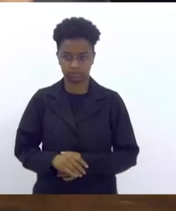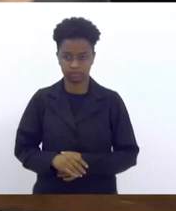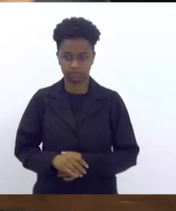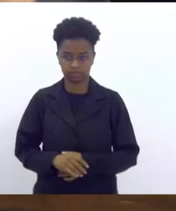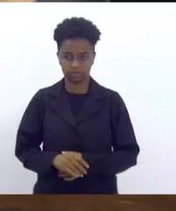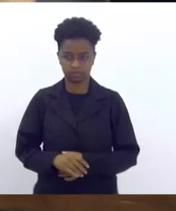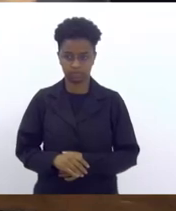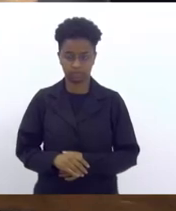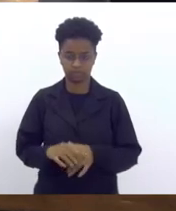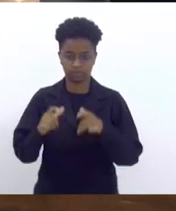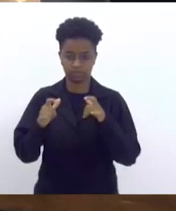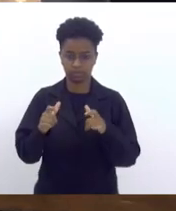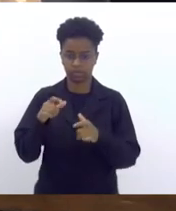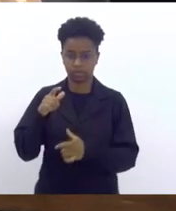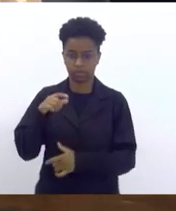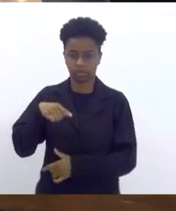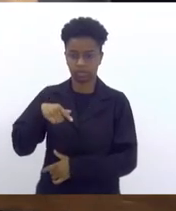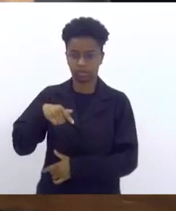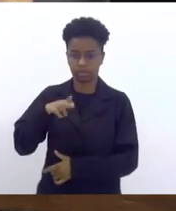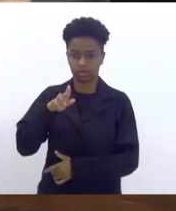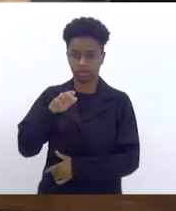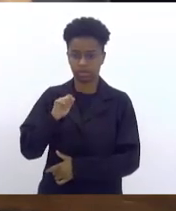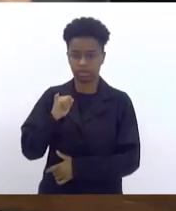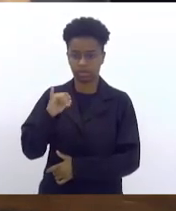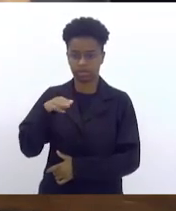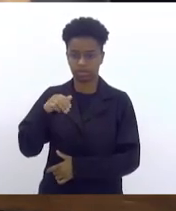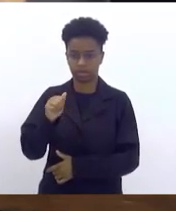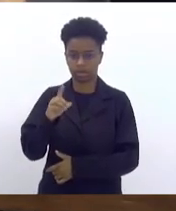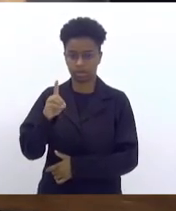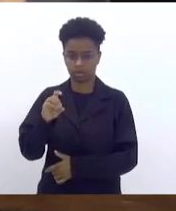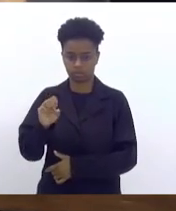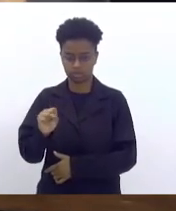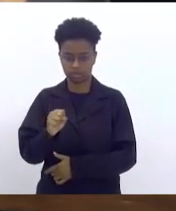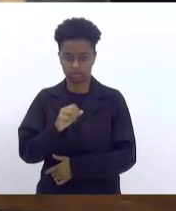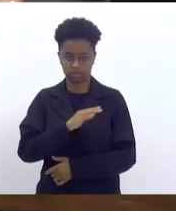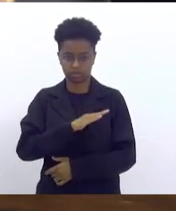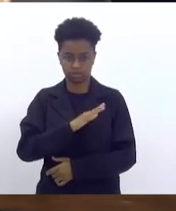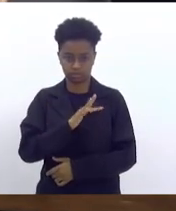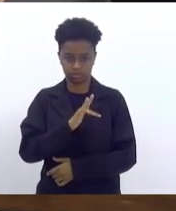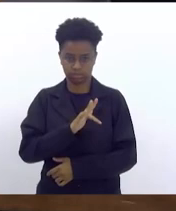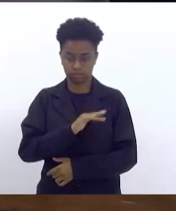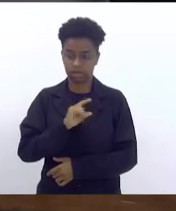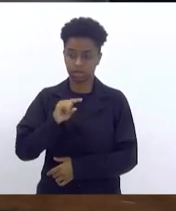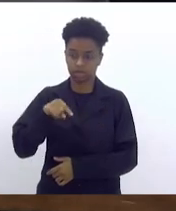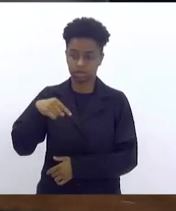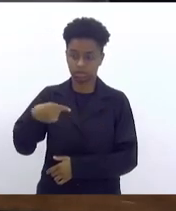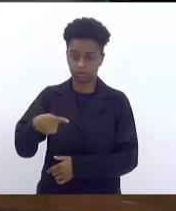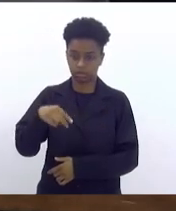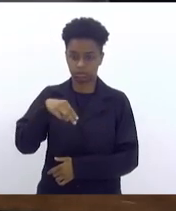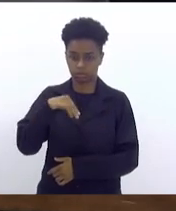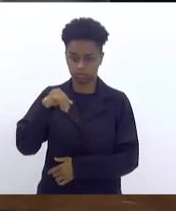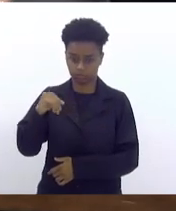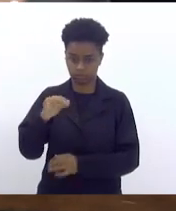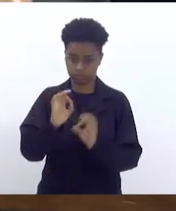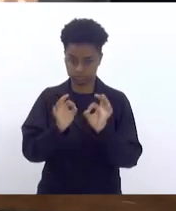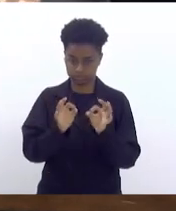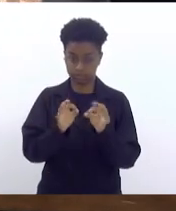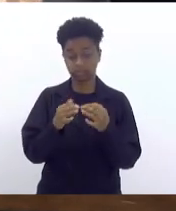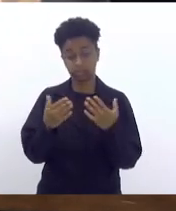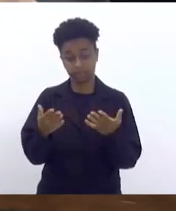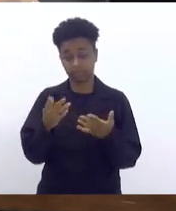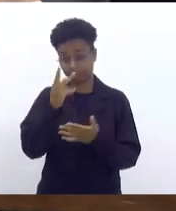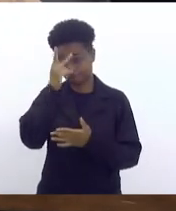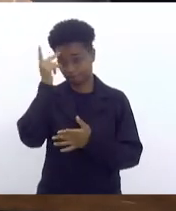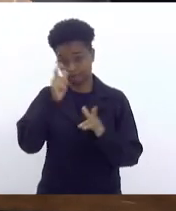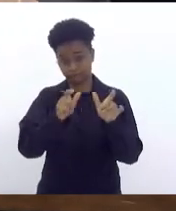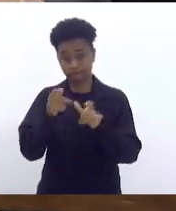em Queimados Baixada Fluminense Baixada Fluminense é depois de Nova Iguaçu né todo mundo Chega